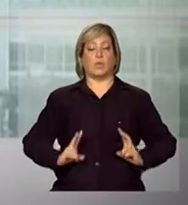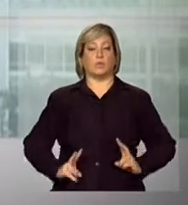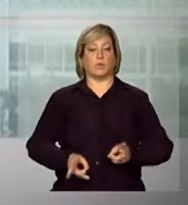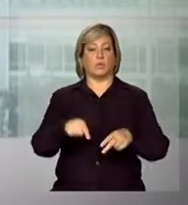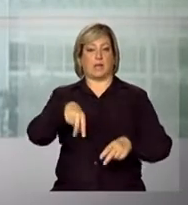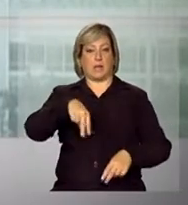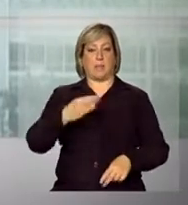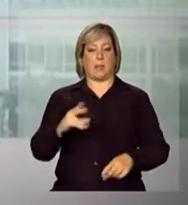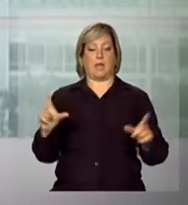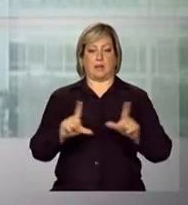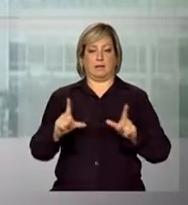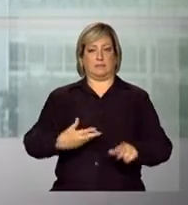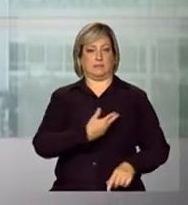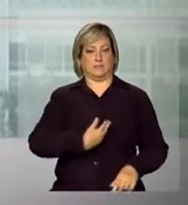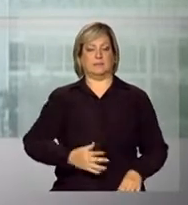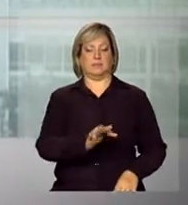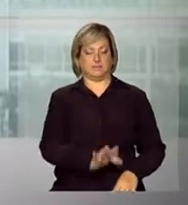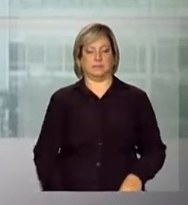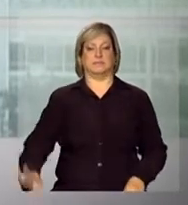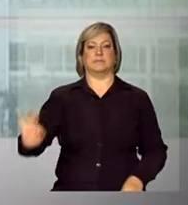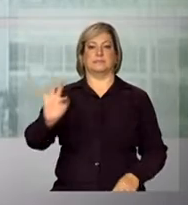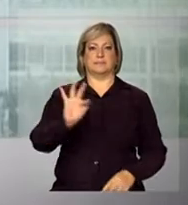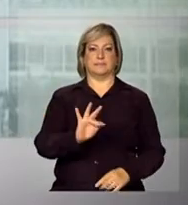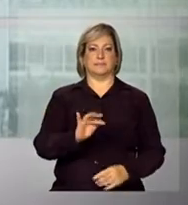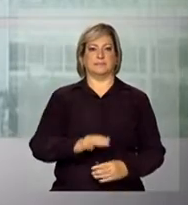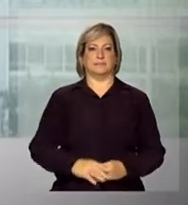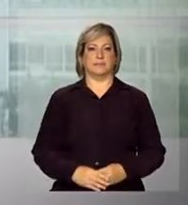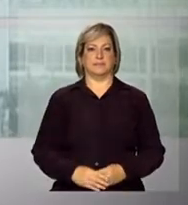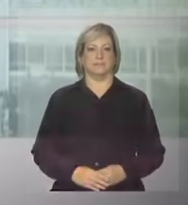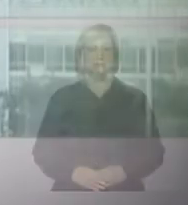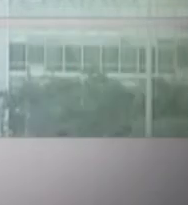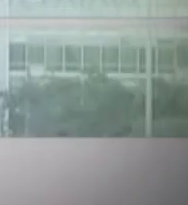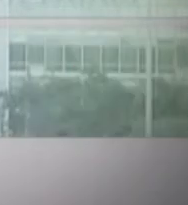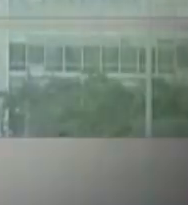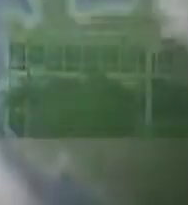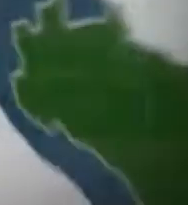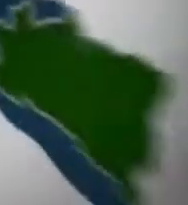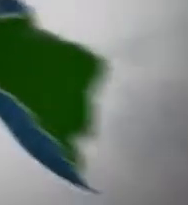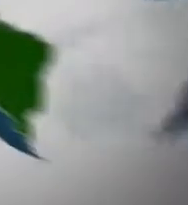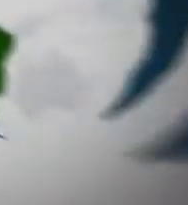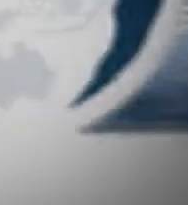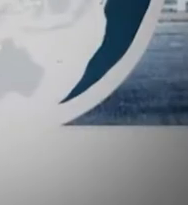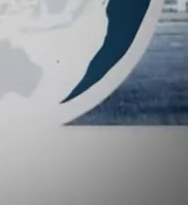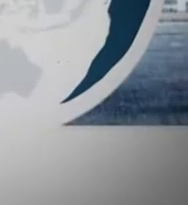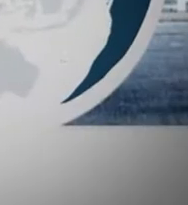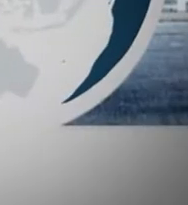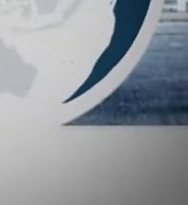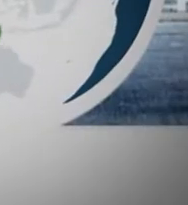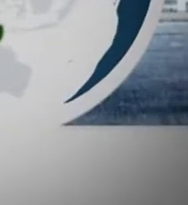informações Continue com a gente na NBR a TV do governo federal nº